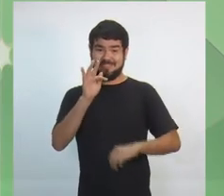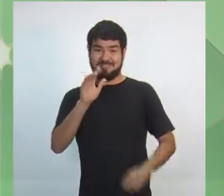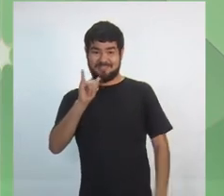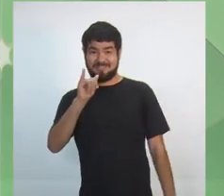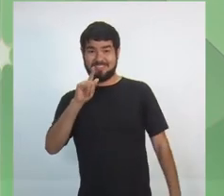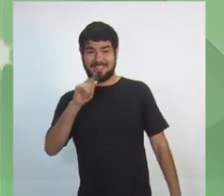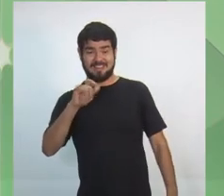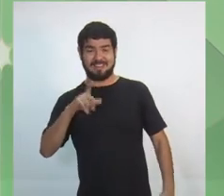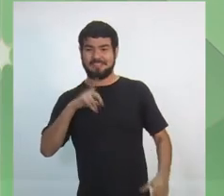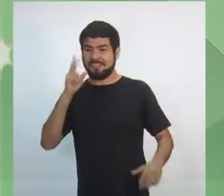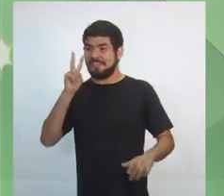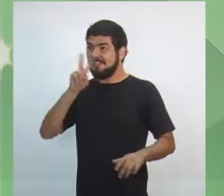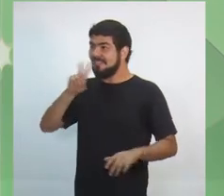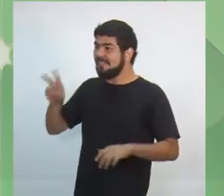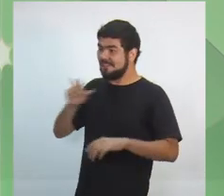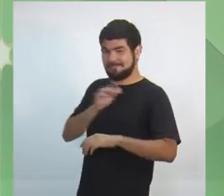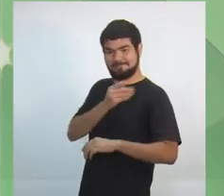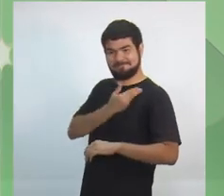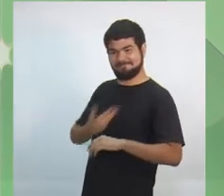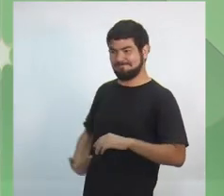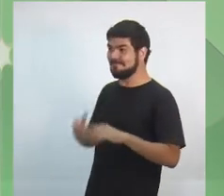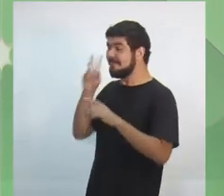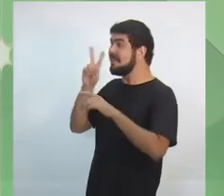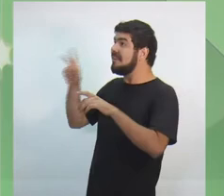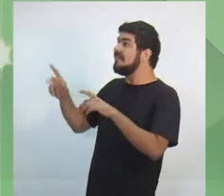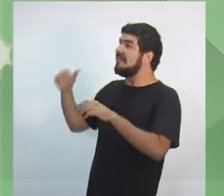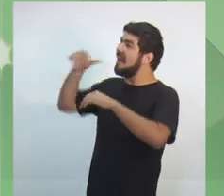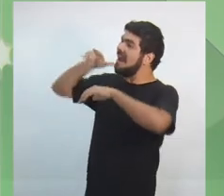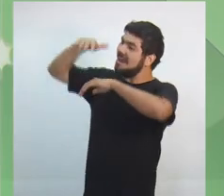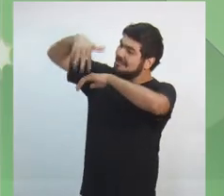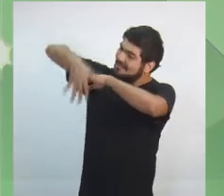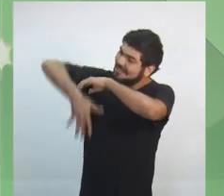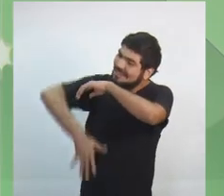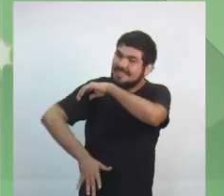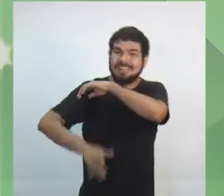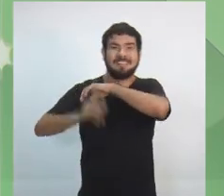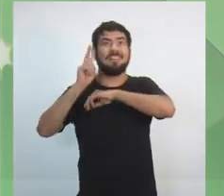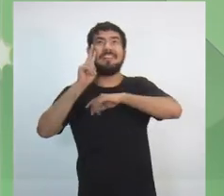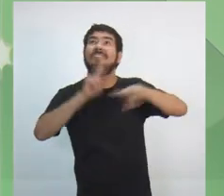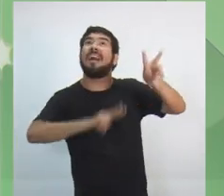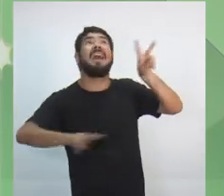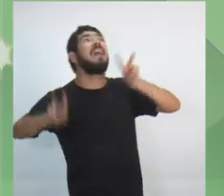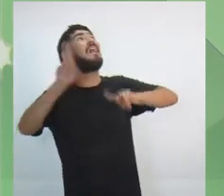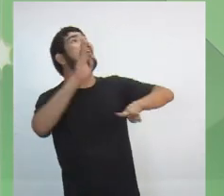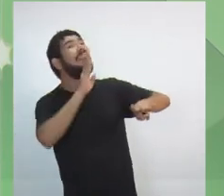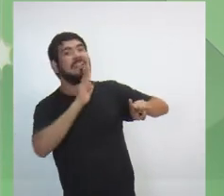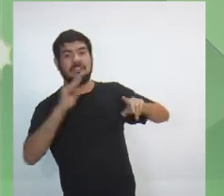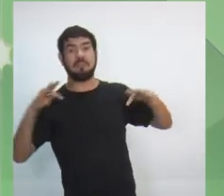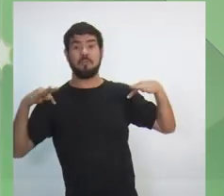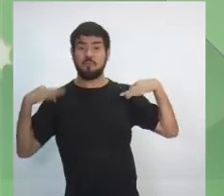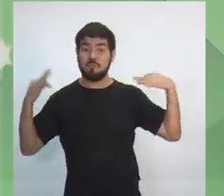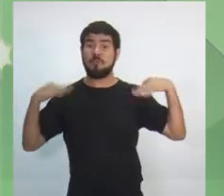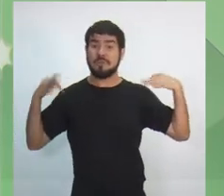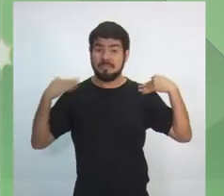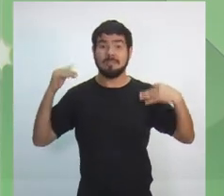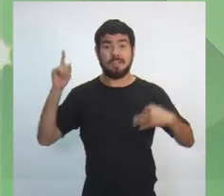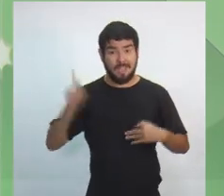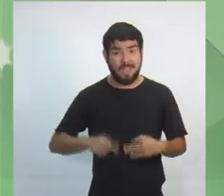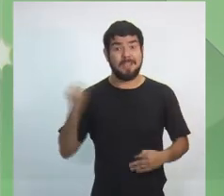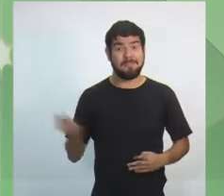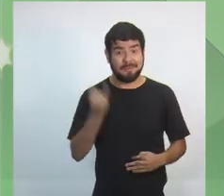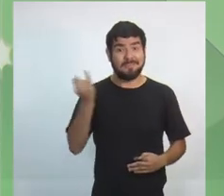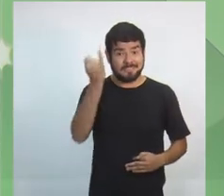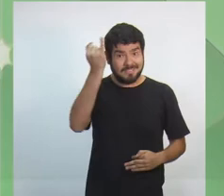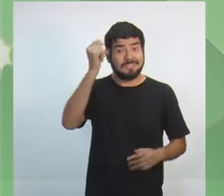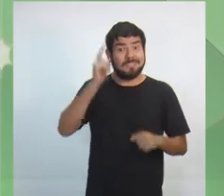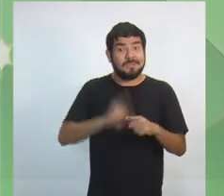Tá? E para essa situação, nós entendemos que o turismo é uma das situações que tem que ser potencializada, que ela gera emprego e renda para o